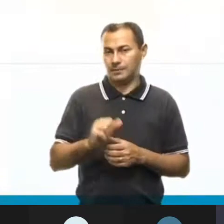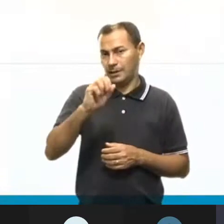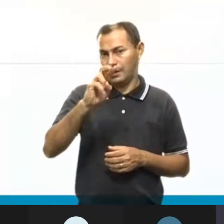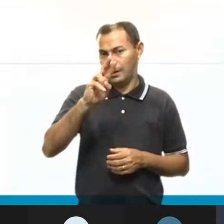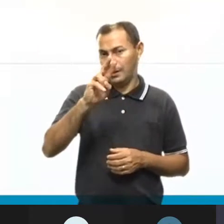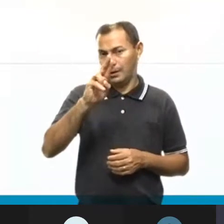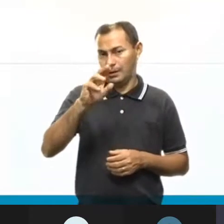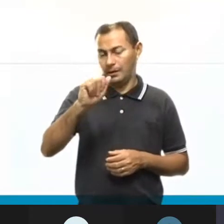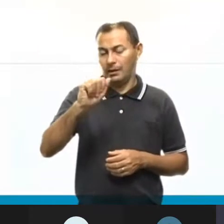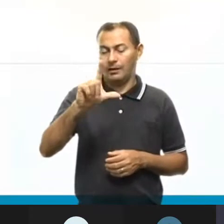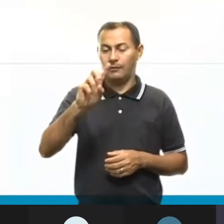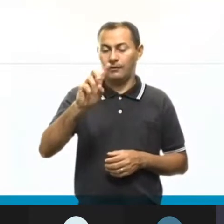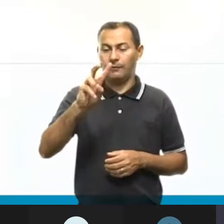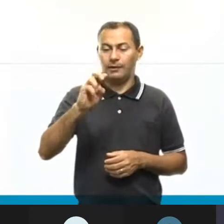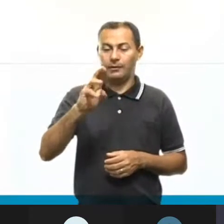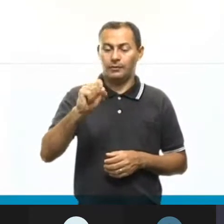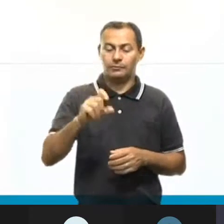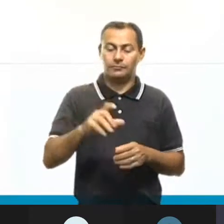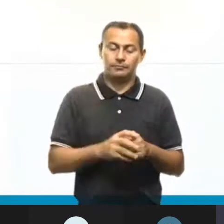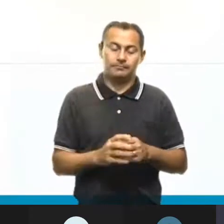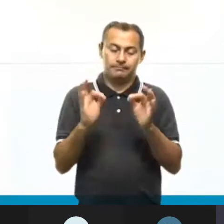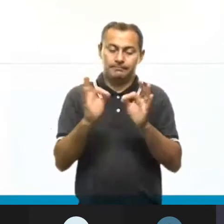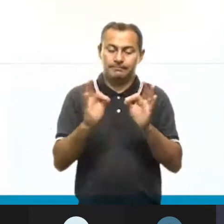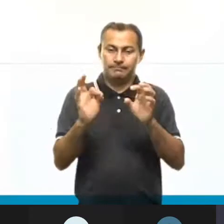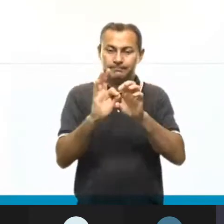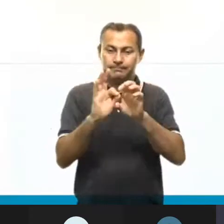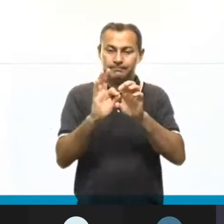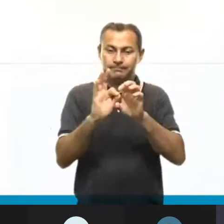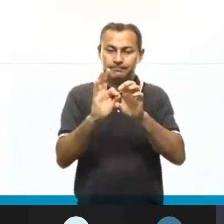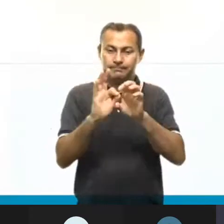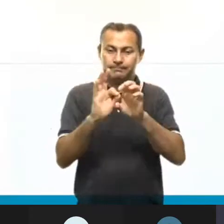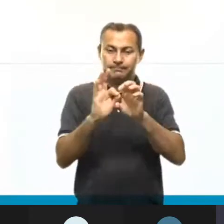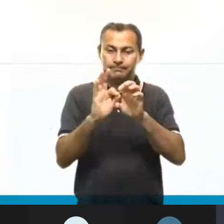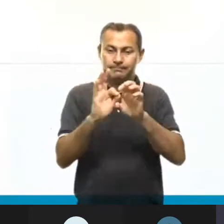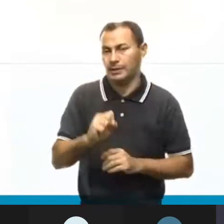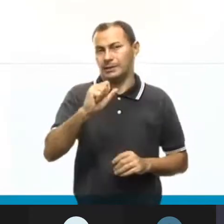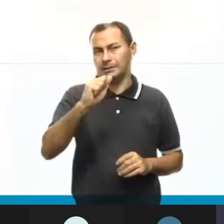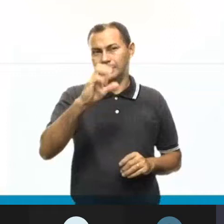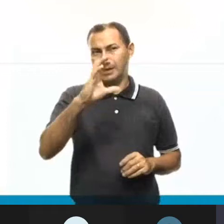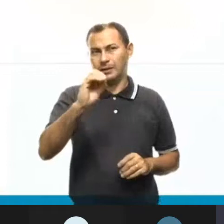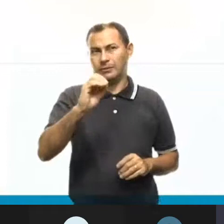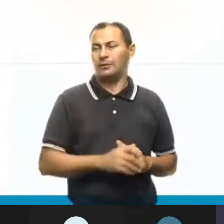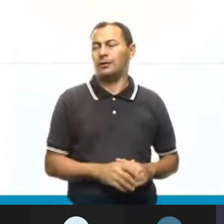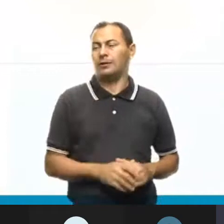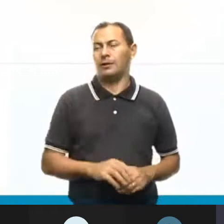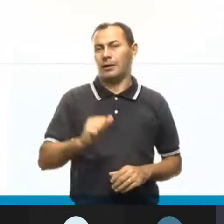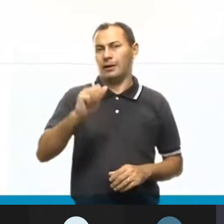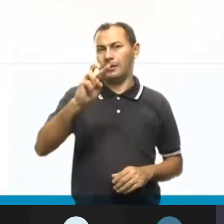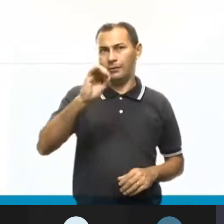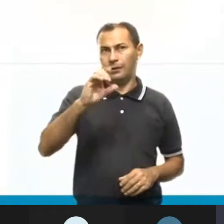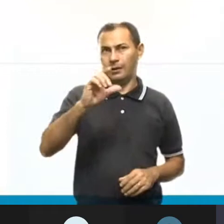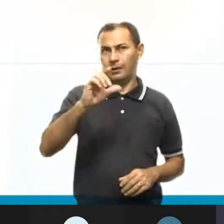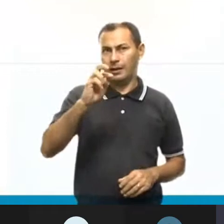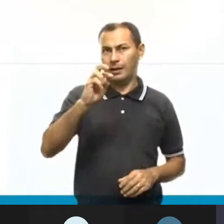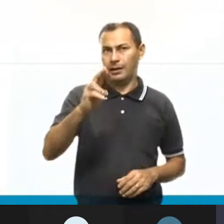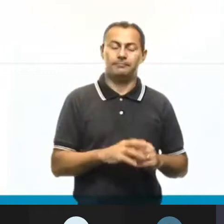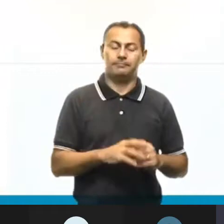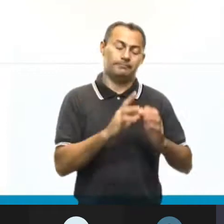os alvéolos, para essa estrutura aqui que nós chamamos de saco alveolar. Por que saco alveolar? Porque nós